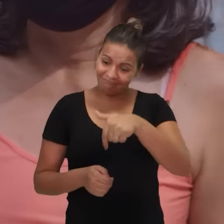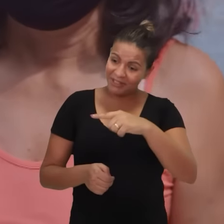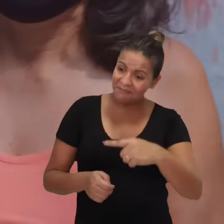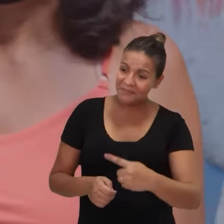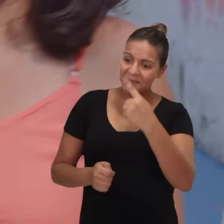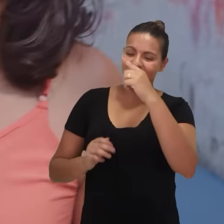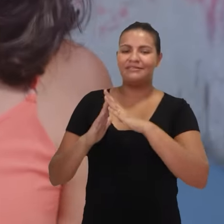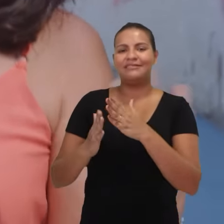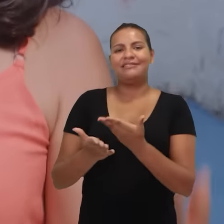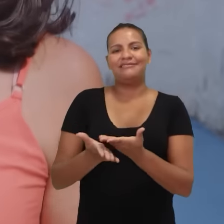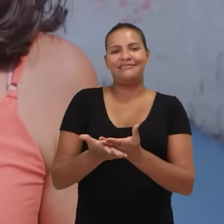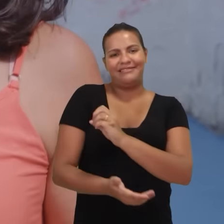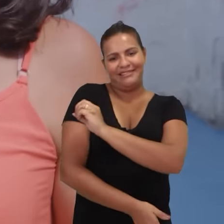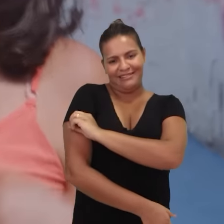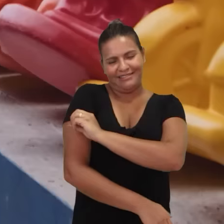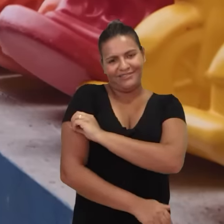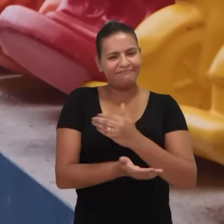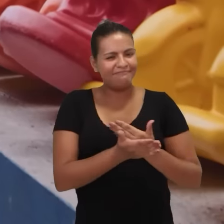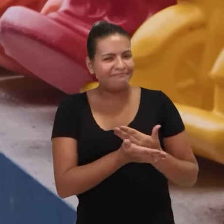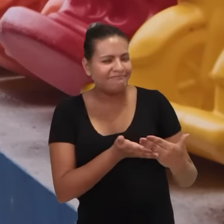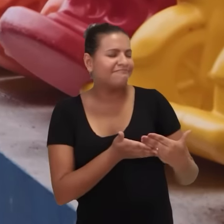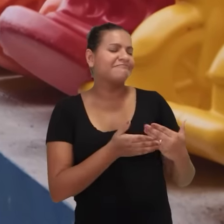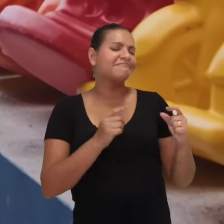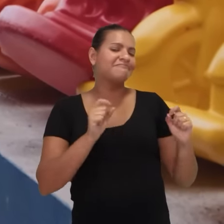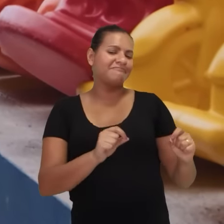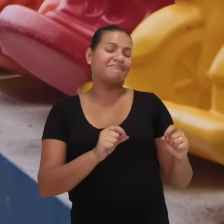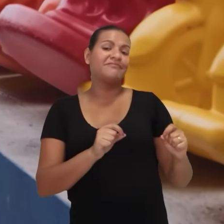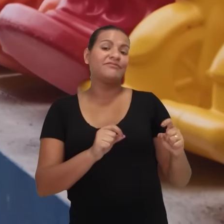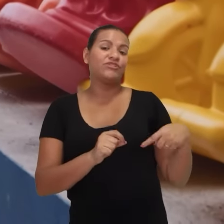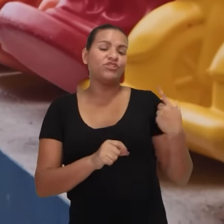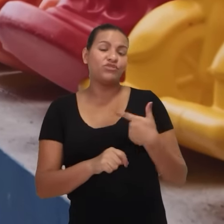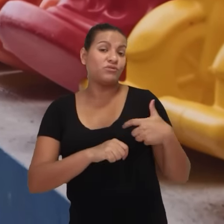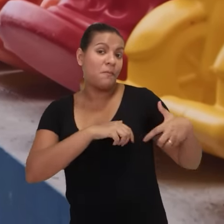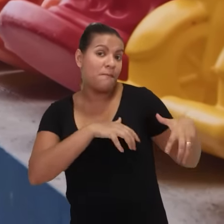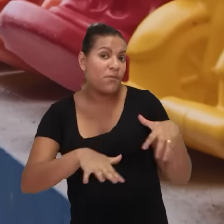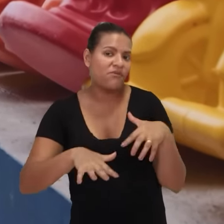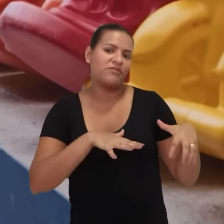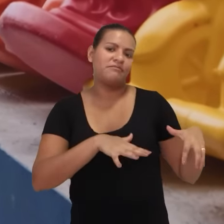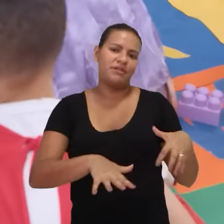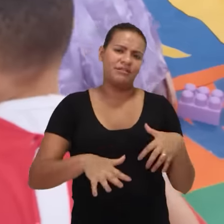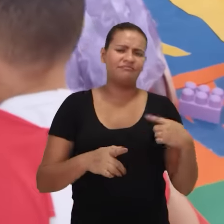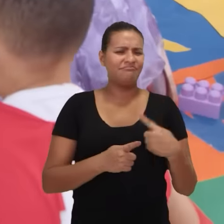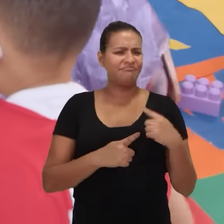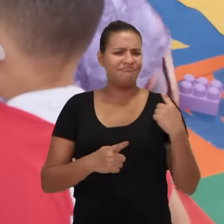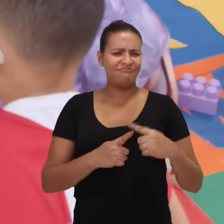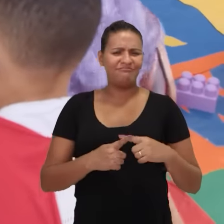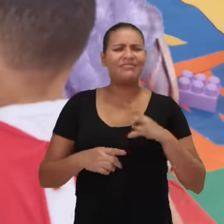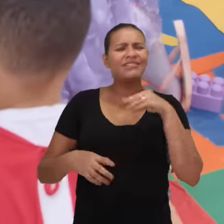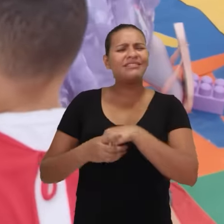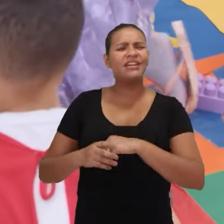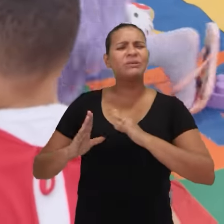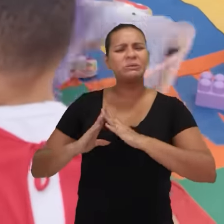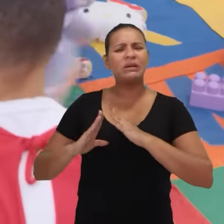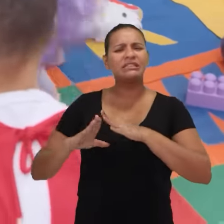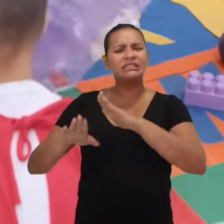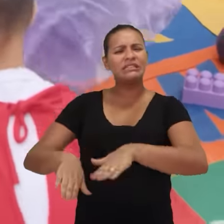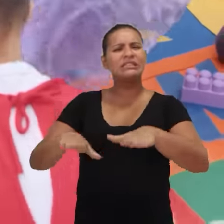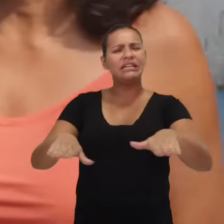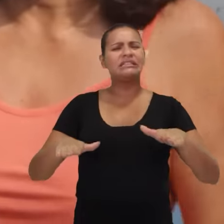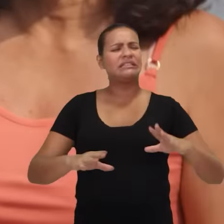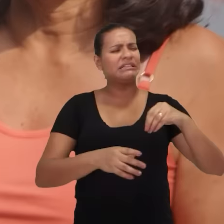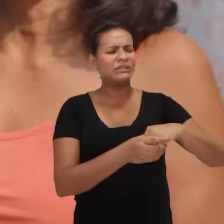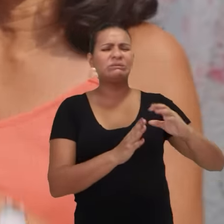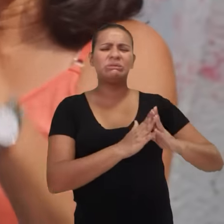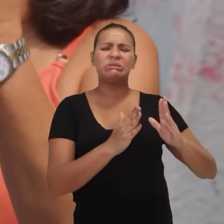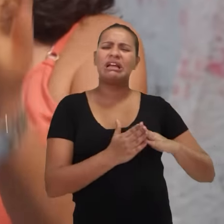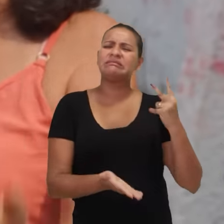dentro. E ela surgiu a partir de um movimento. A gente tinha a criançada muito dentro de casa. E aí, para nós, foi uma vitória